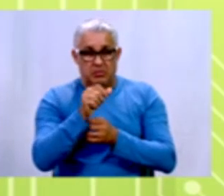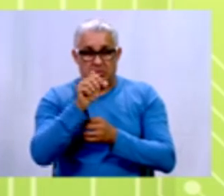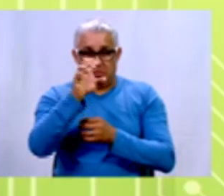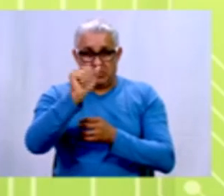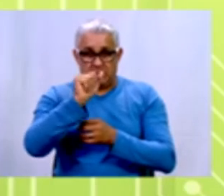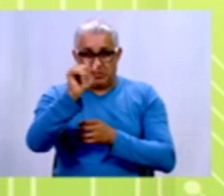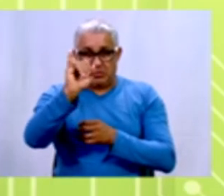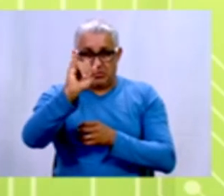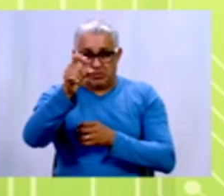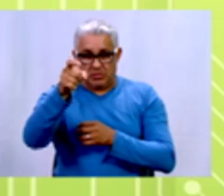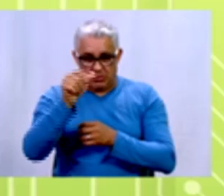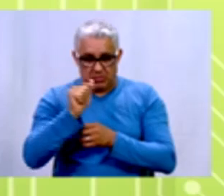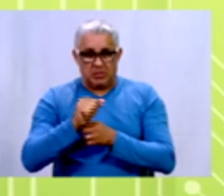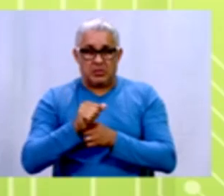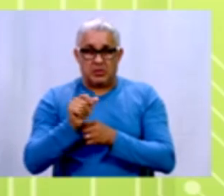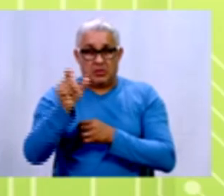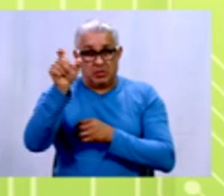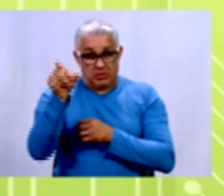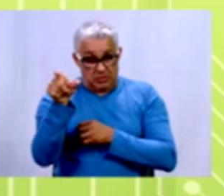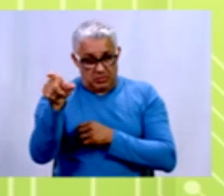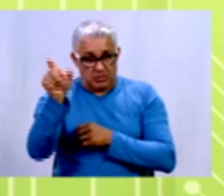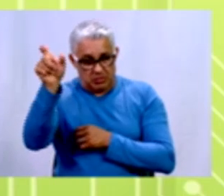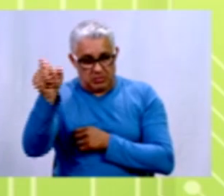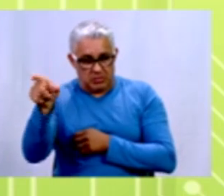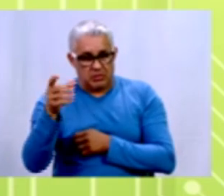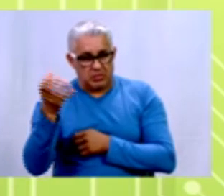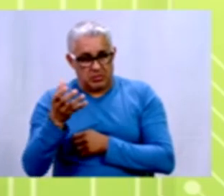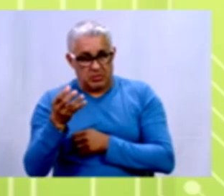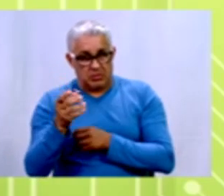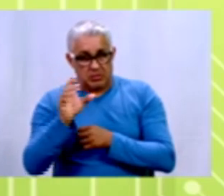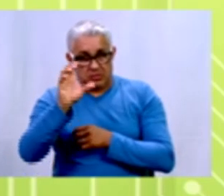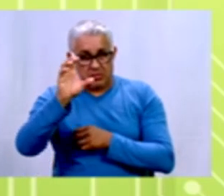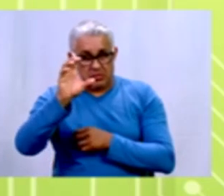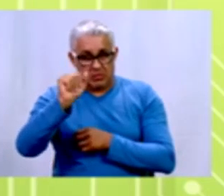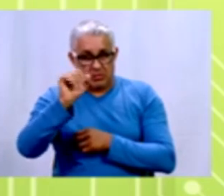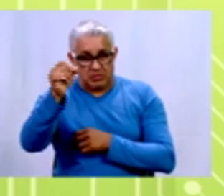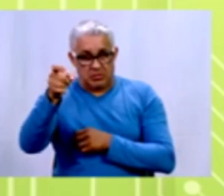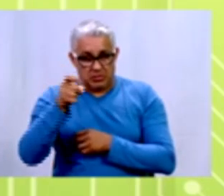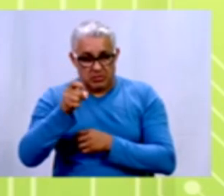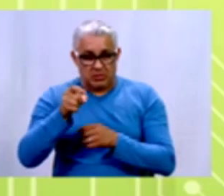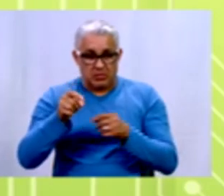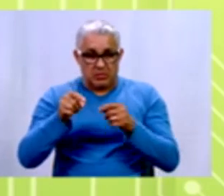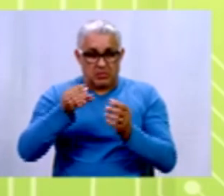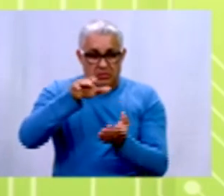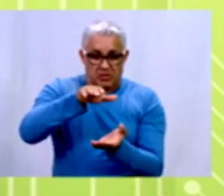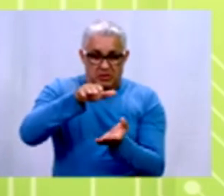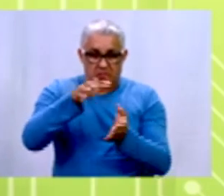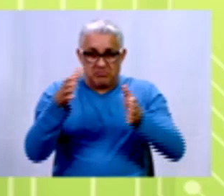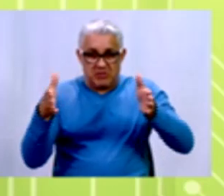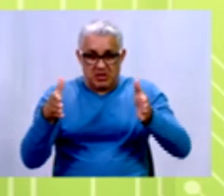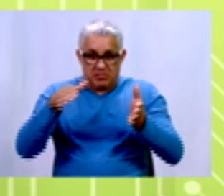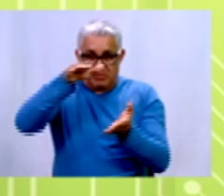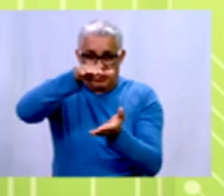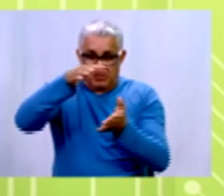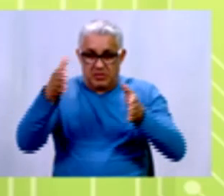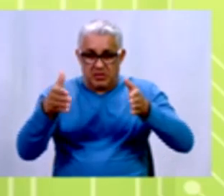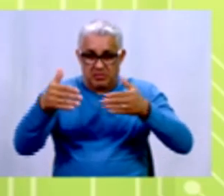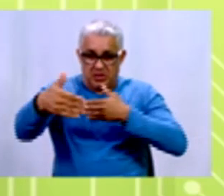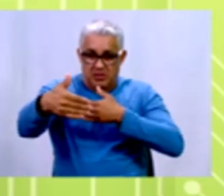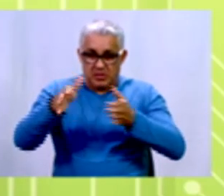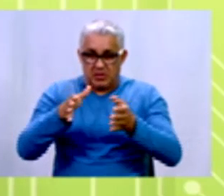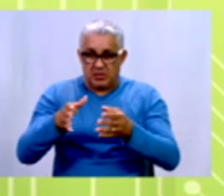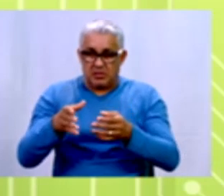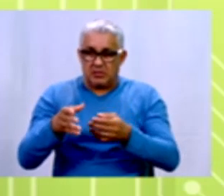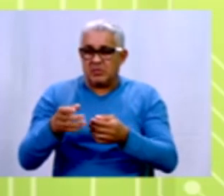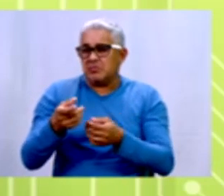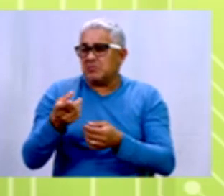o cliente que quer que a caixa seja entregue, ele chega no taxista e pergunta, quanto que o senhor me cobra para entregar